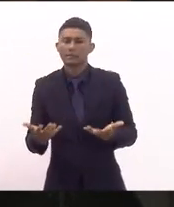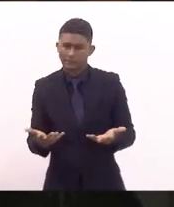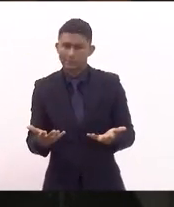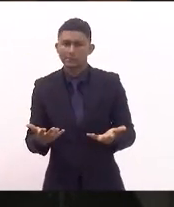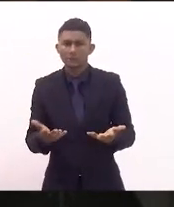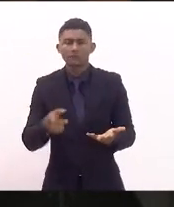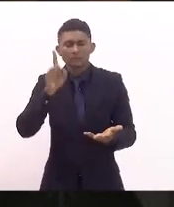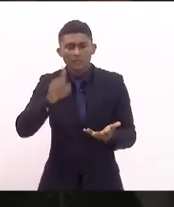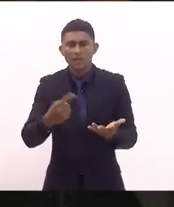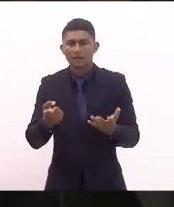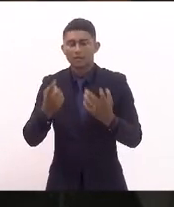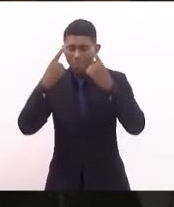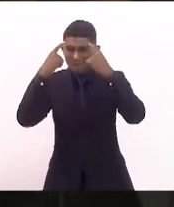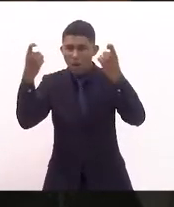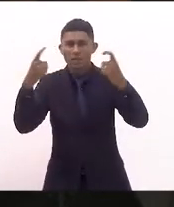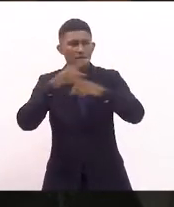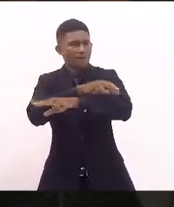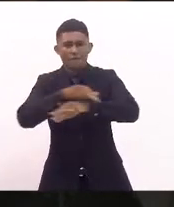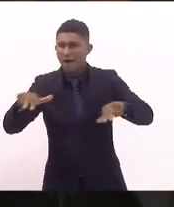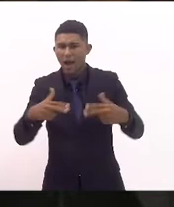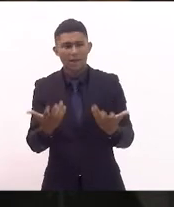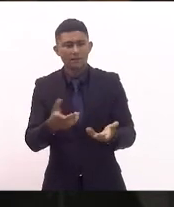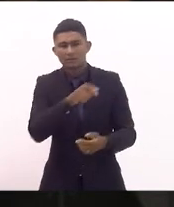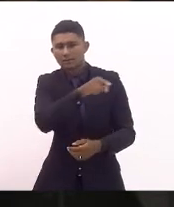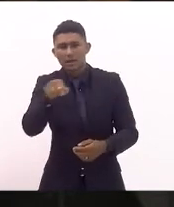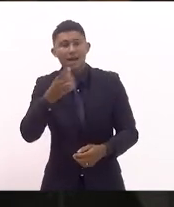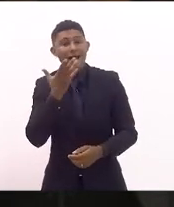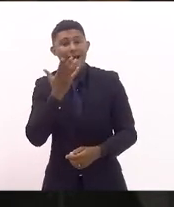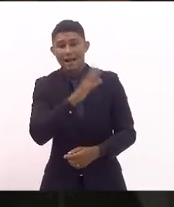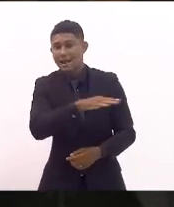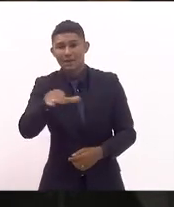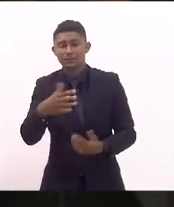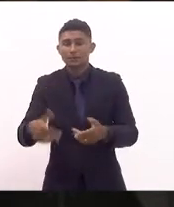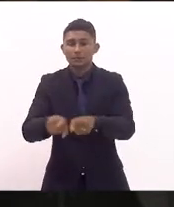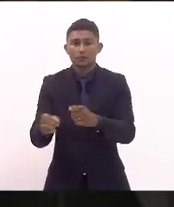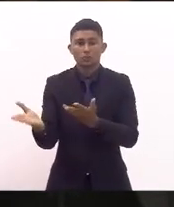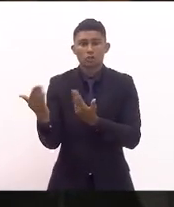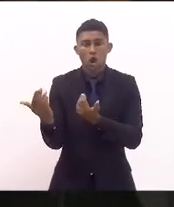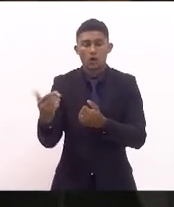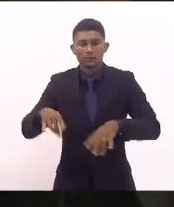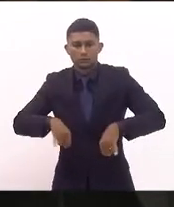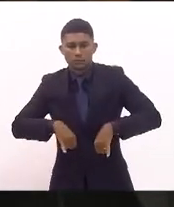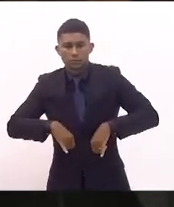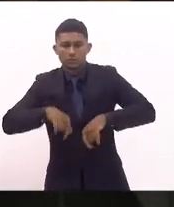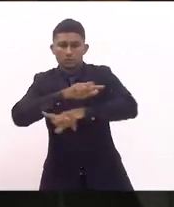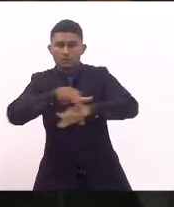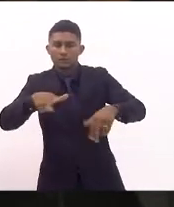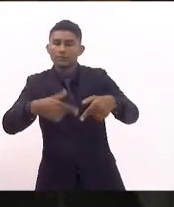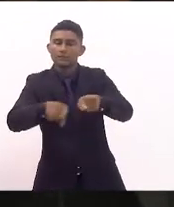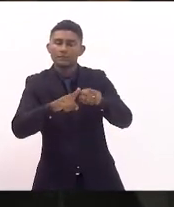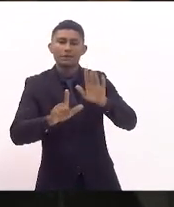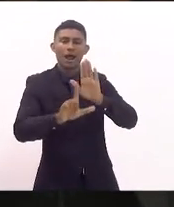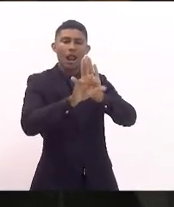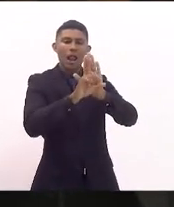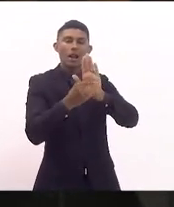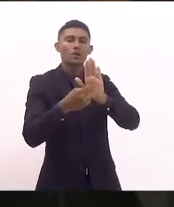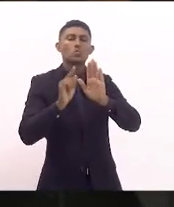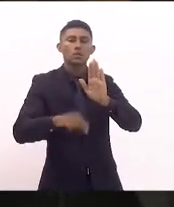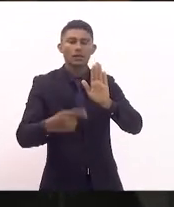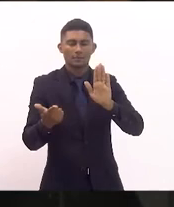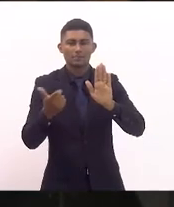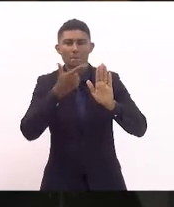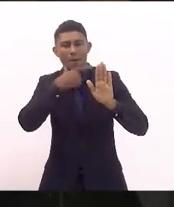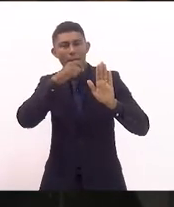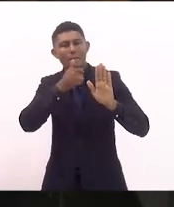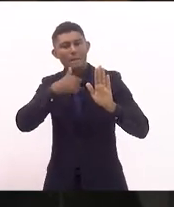diversas formas de violência contra crianças e adolescentes, bem como da discussão da Lei de Alienação Parental.